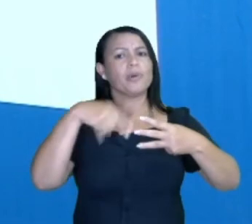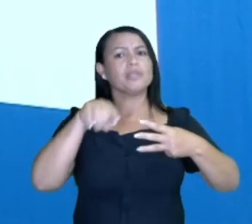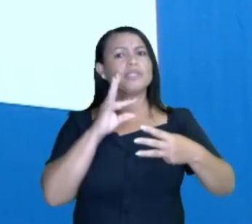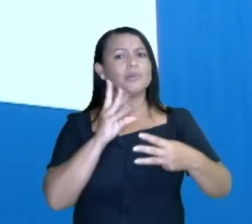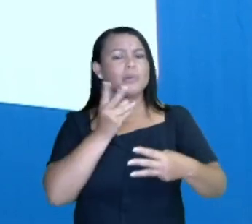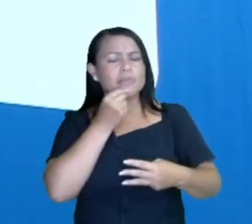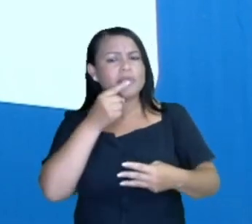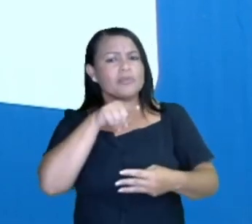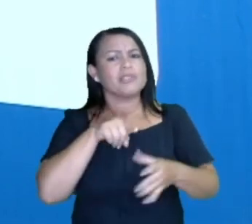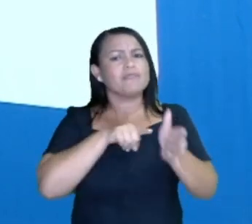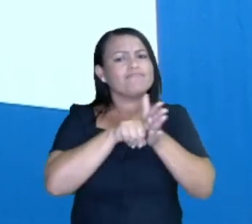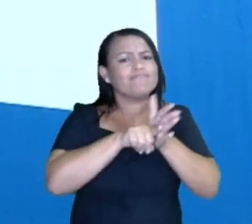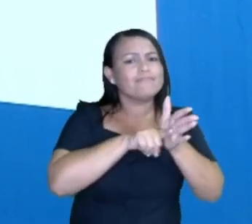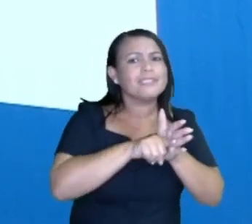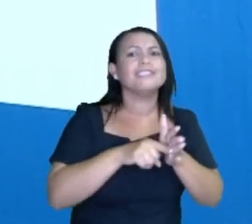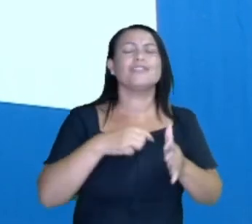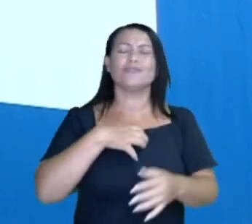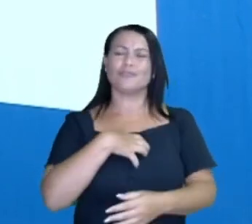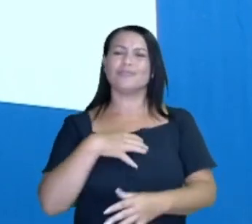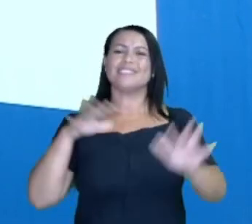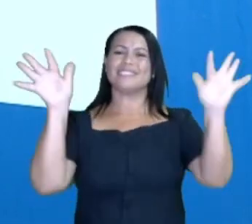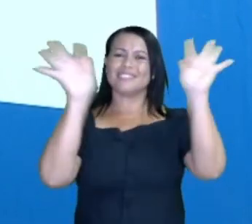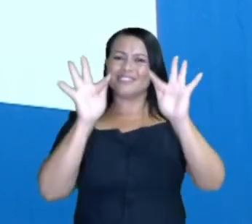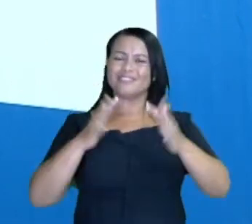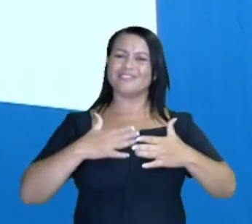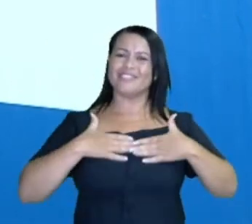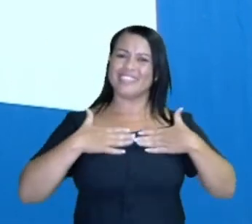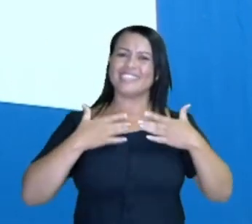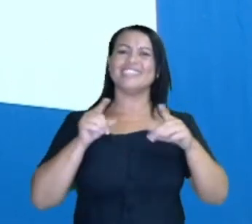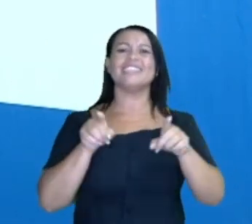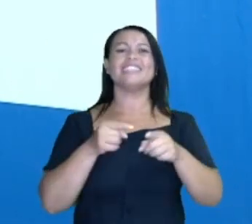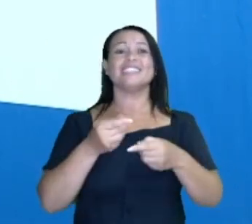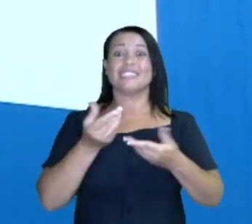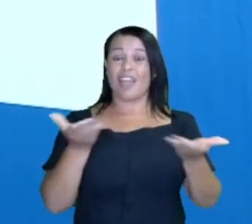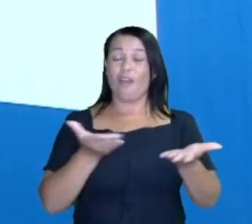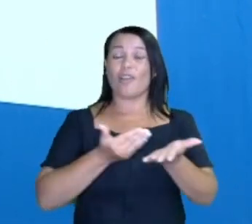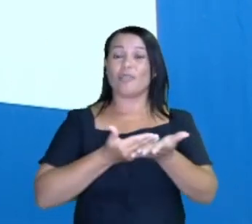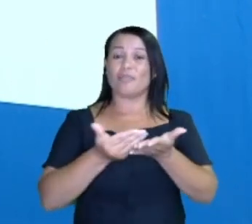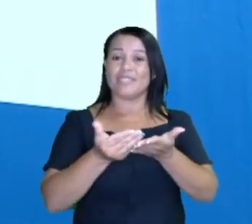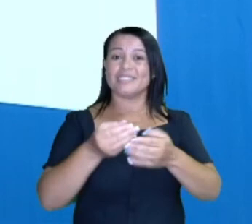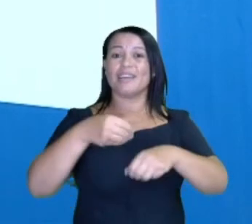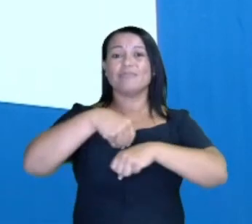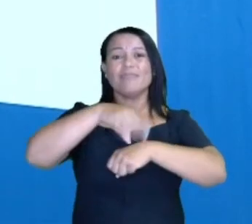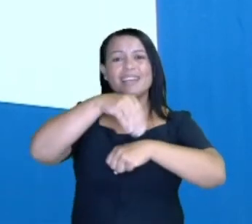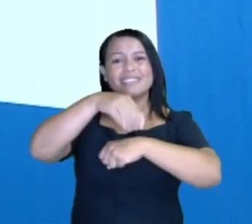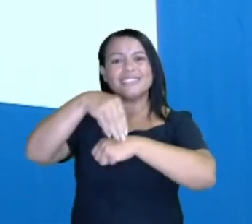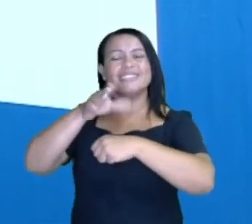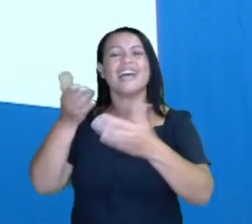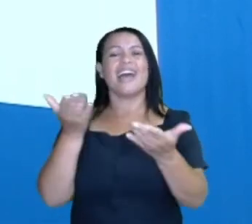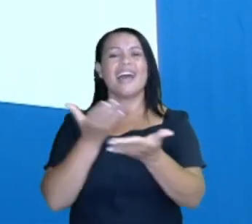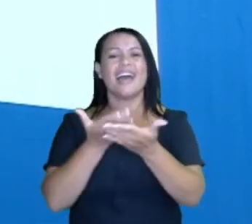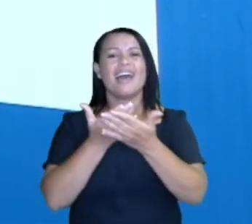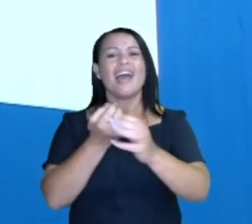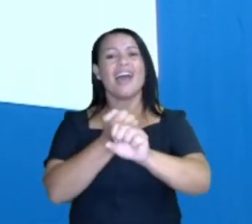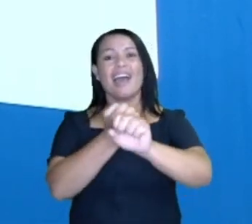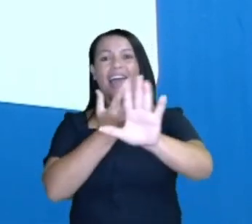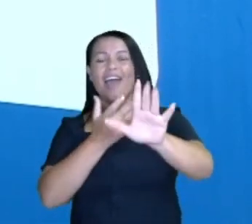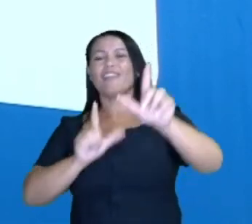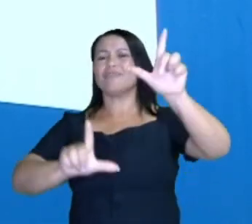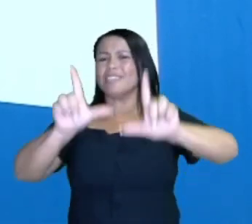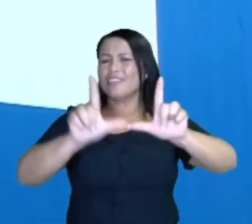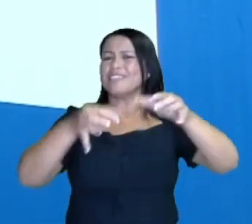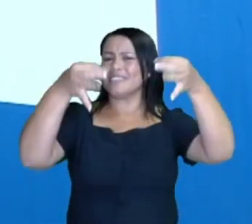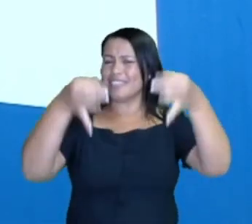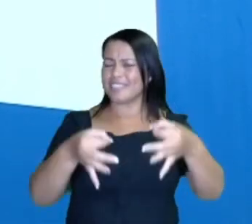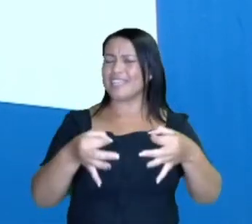vocês busquem. Estou muito feliz de iniciarmos nossas transmissões e tenho certeza que vocês, além